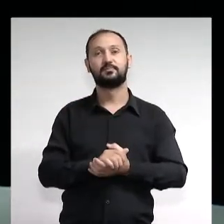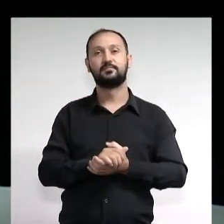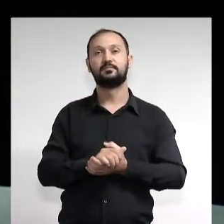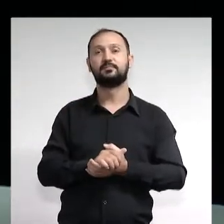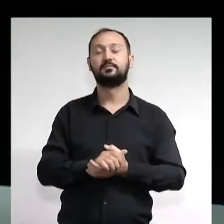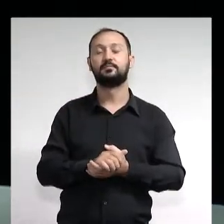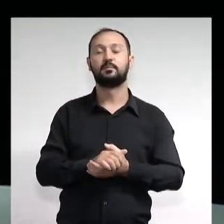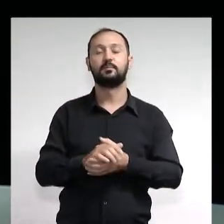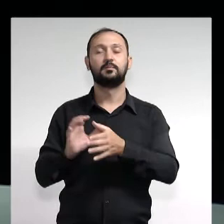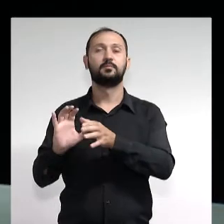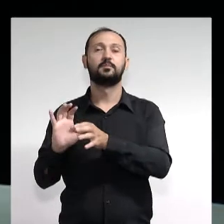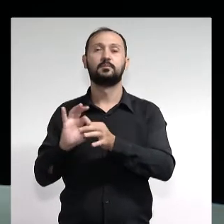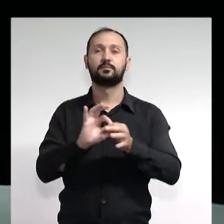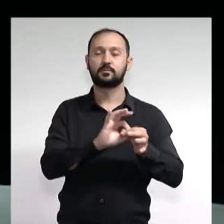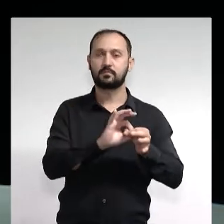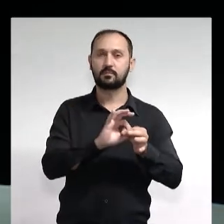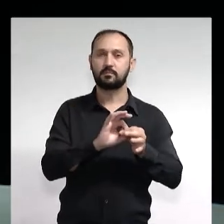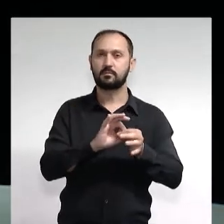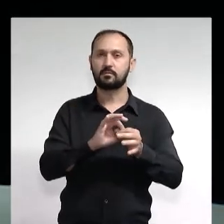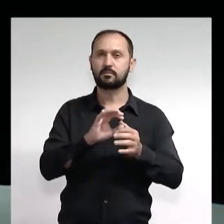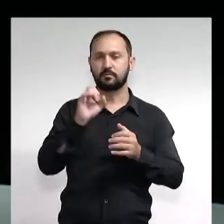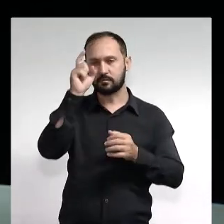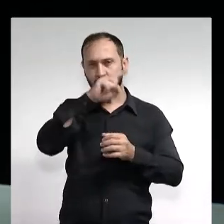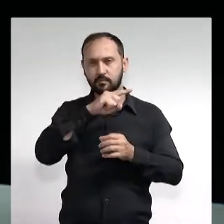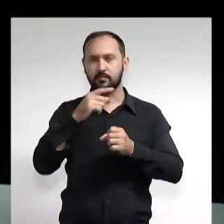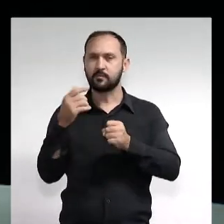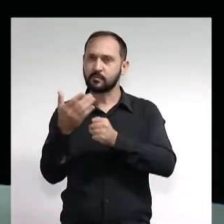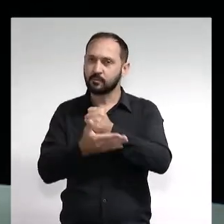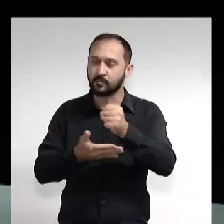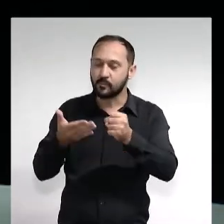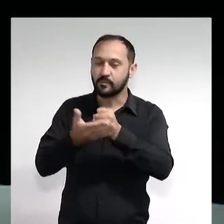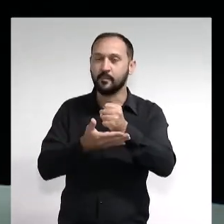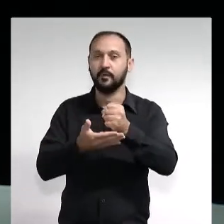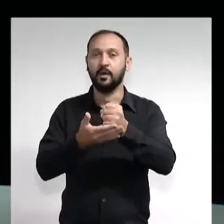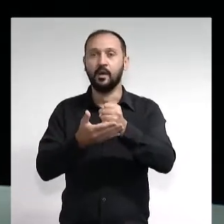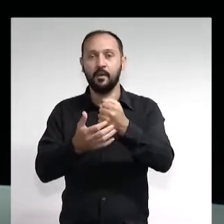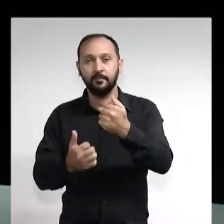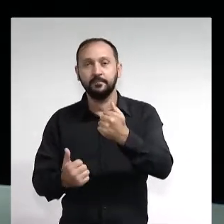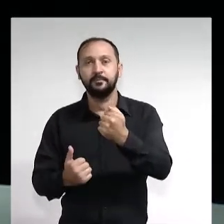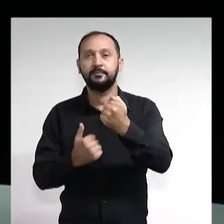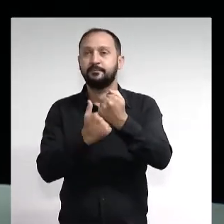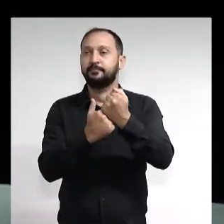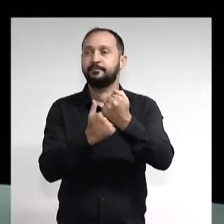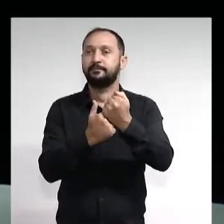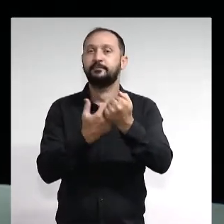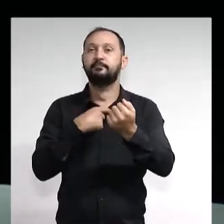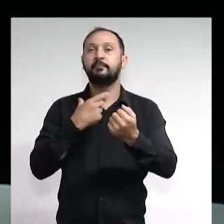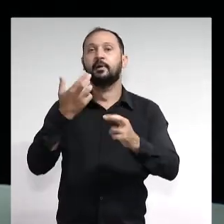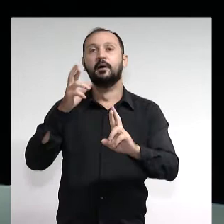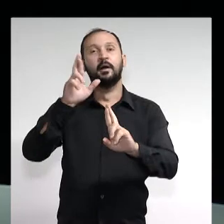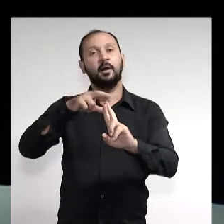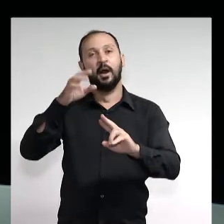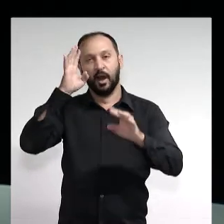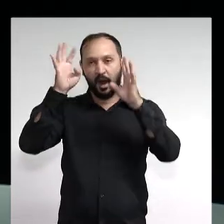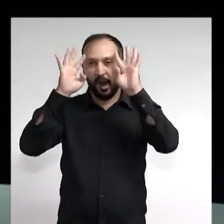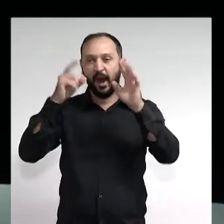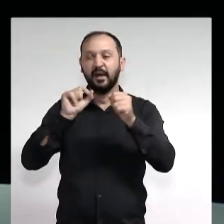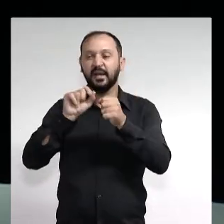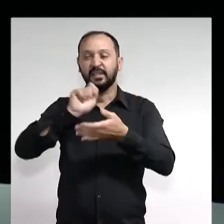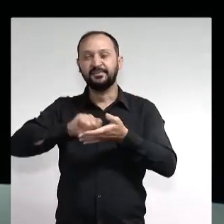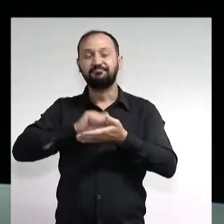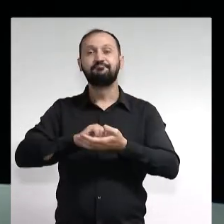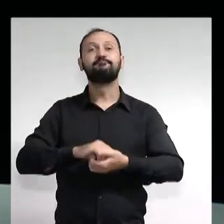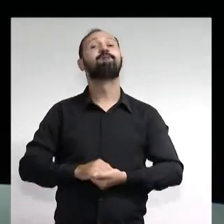pesquisadores interessados nisso. Considerando esse cenário, foi difícil dar base para a pesquisa,